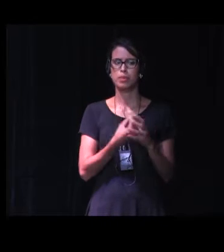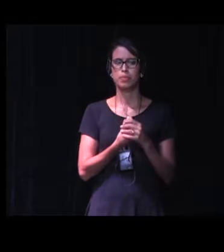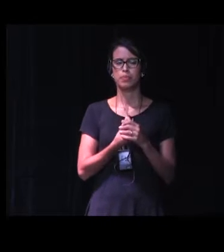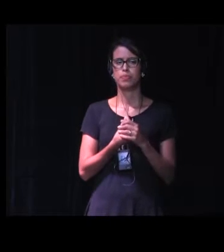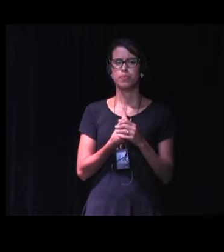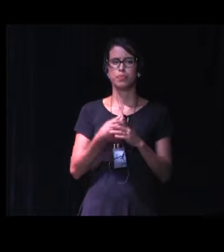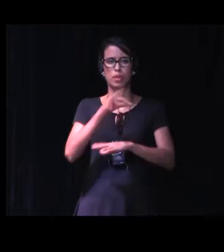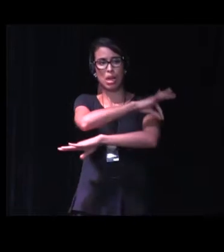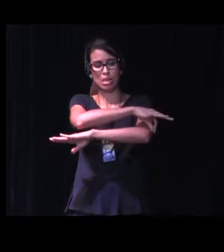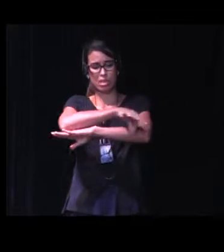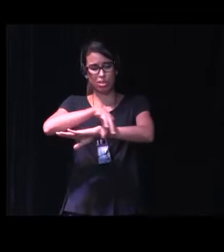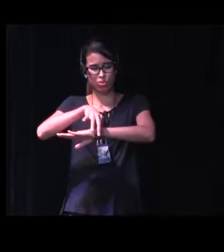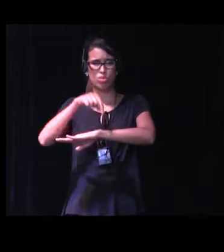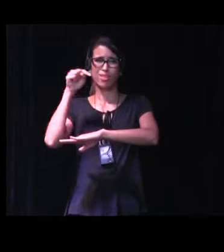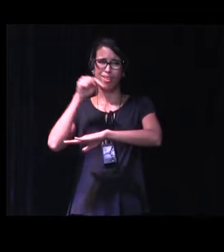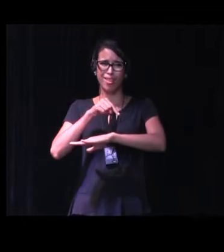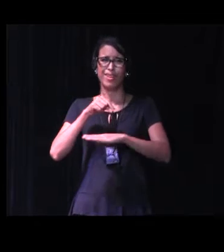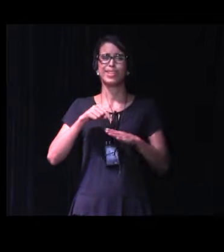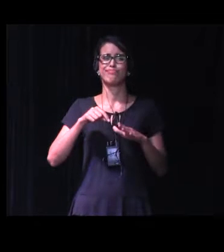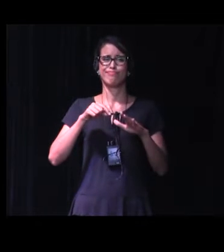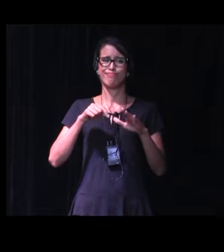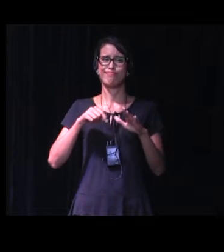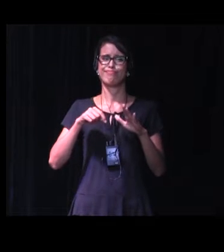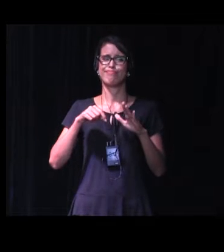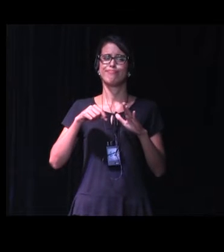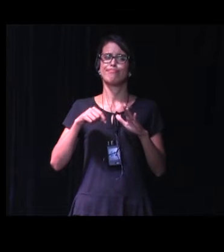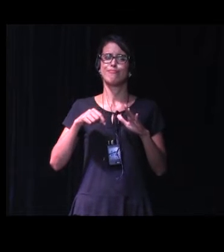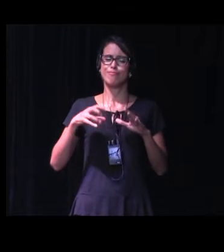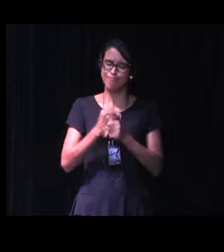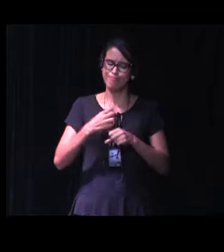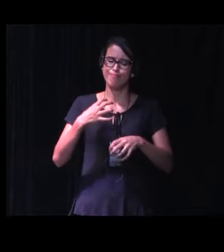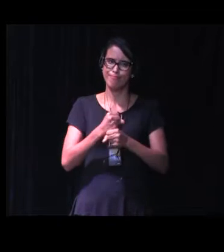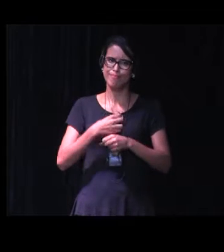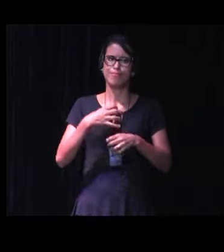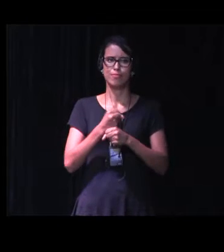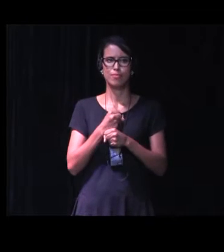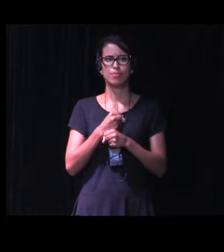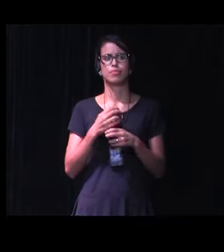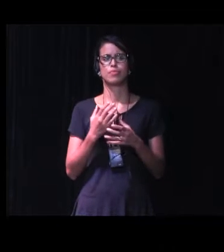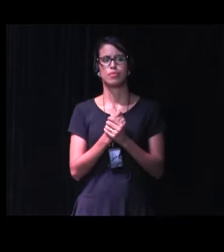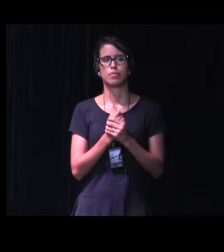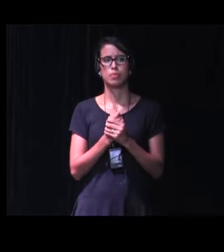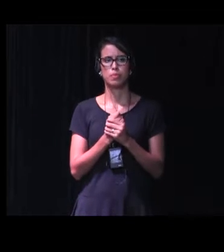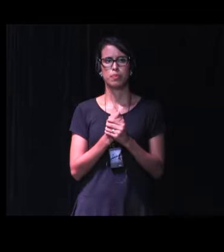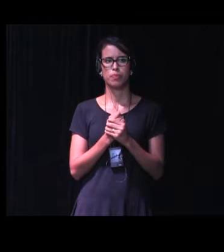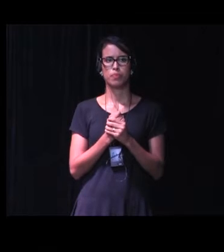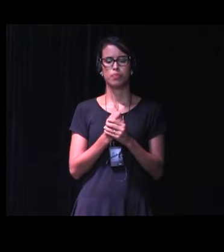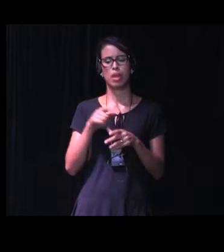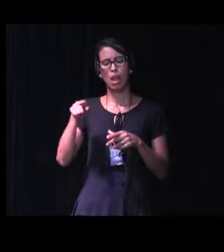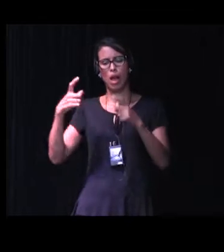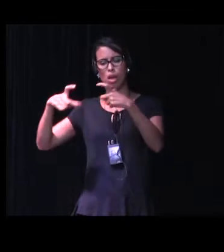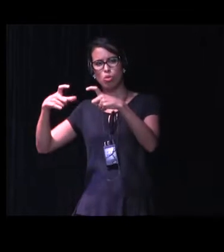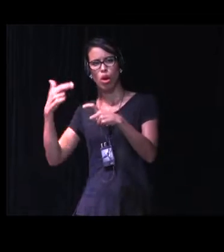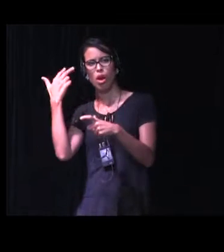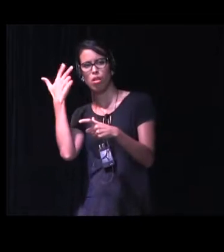E é óbvio que a arquitetura sempre será um processo de adição, de somatória, sempre precedido por um